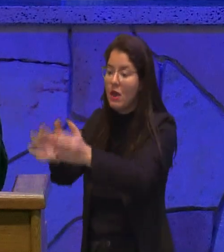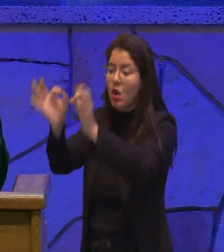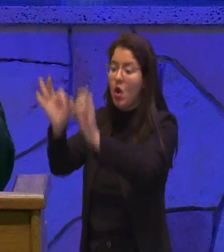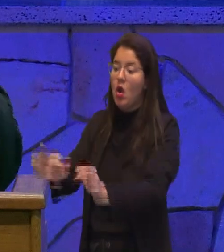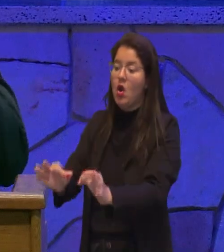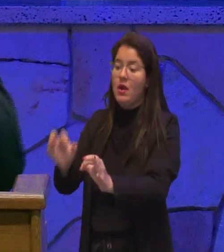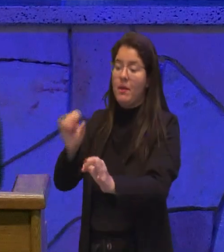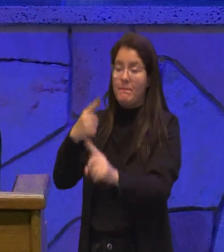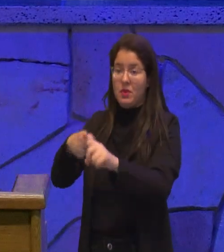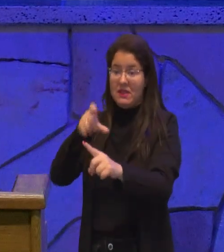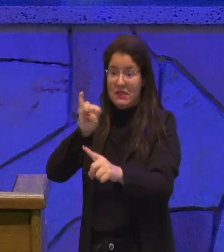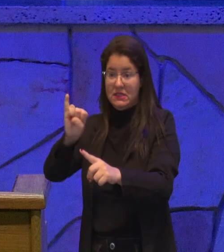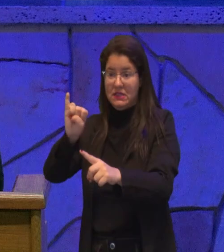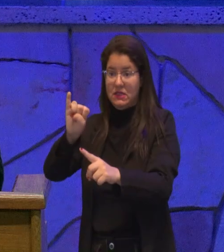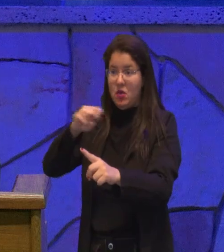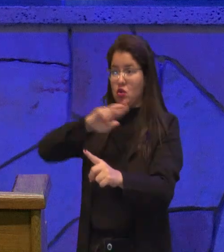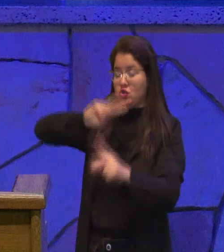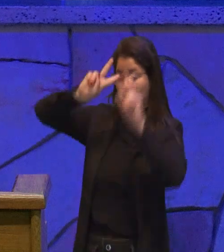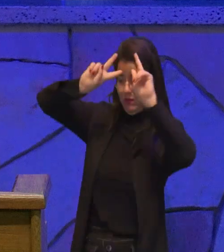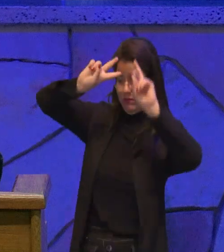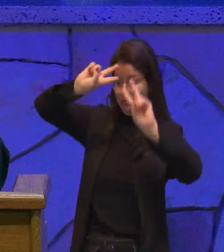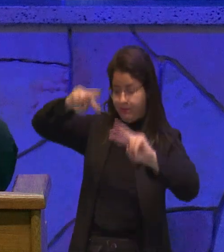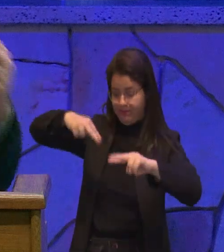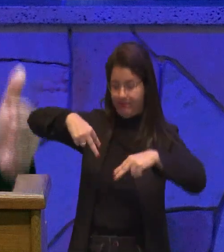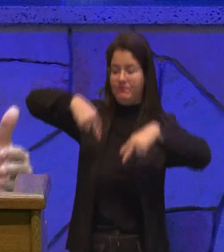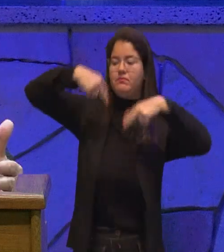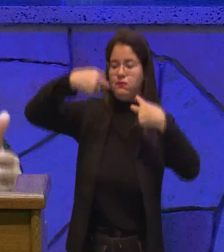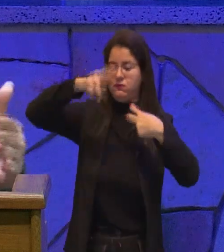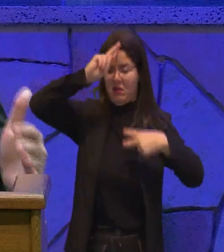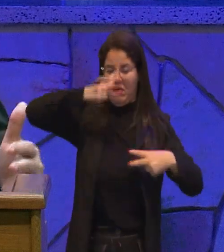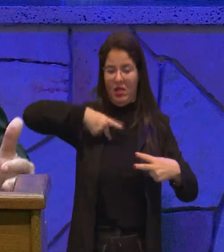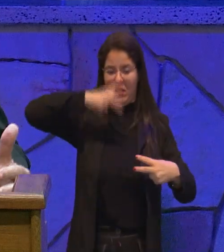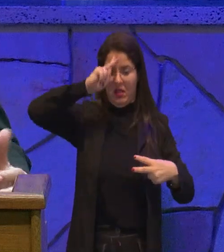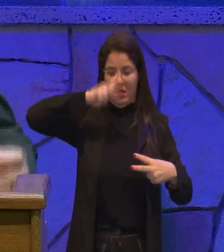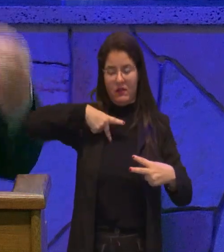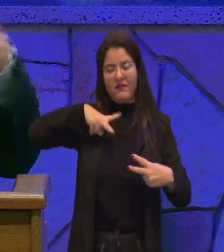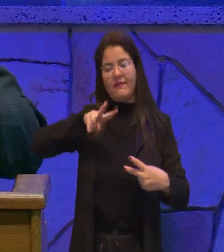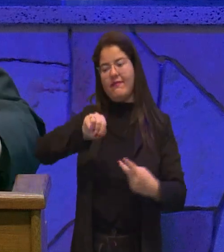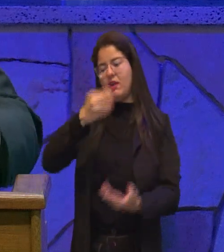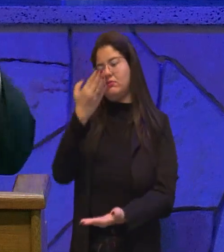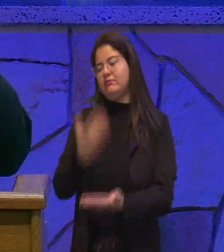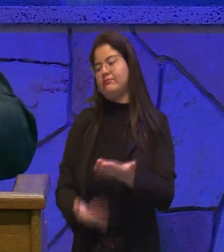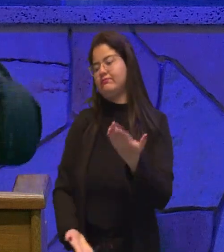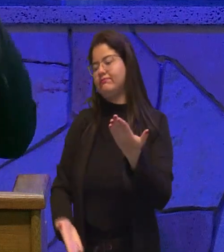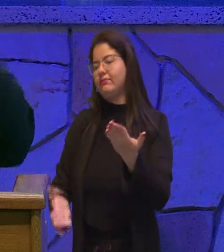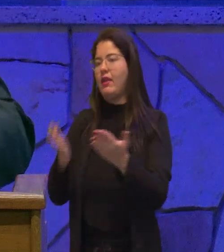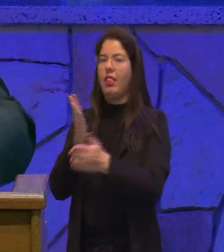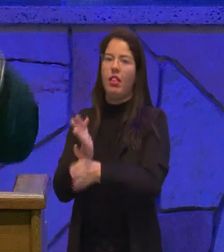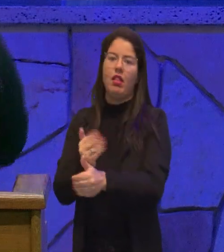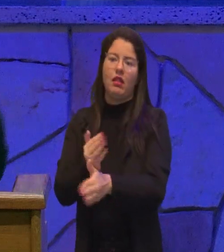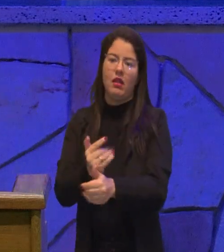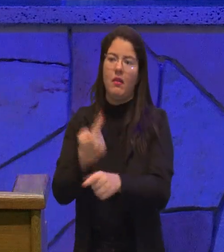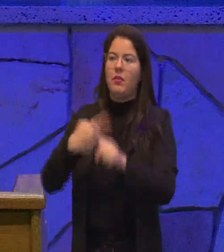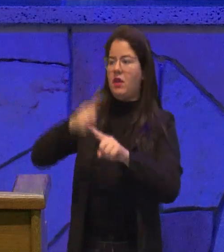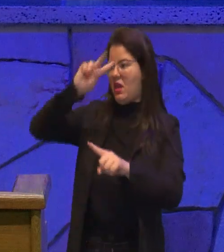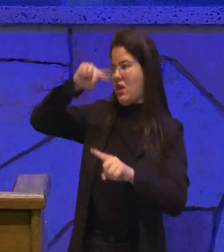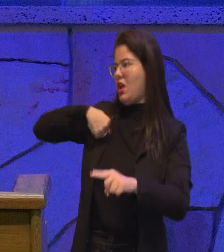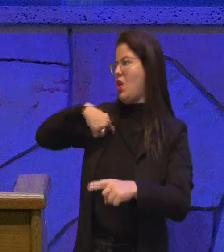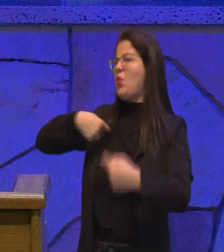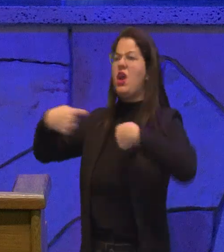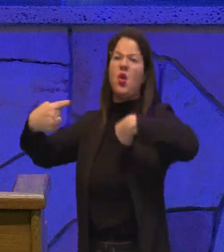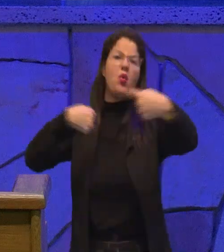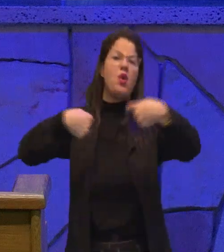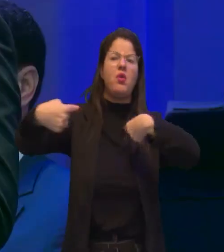se, centrado em minha imagem, eu achar que eu posso viver centrado naquilo que eu penso que eu sou.